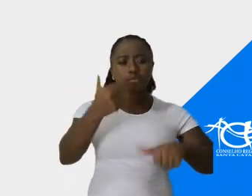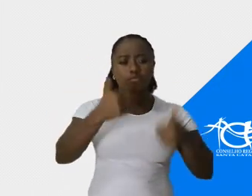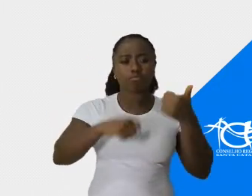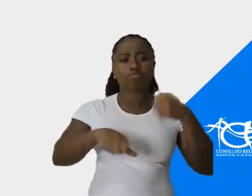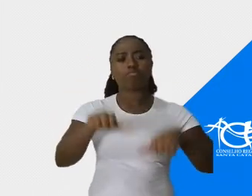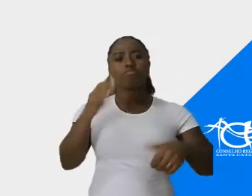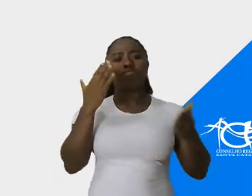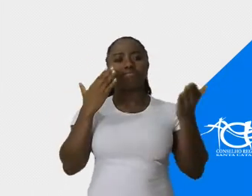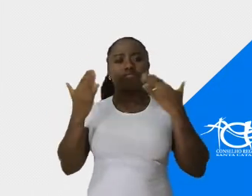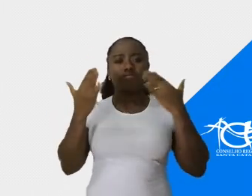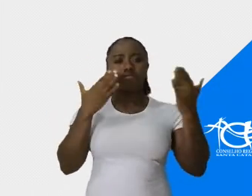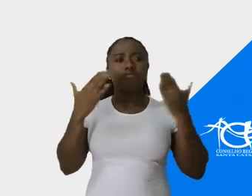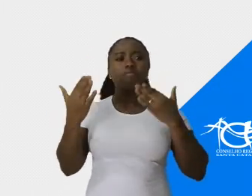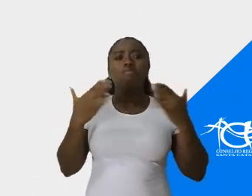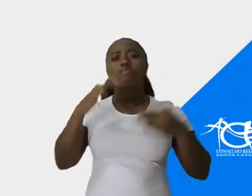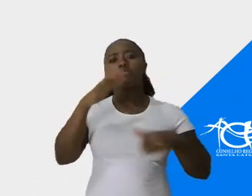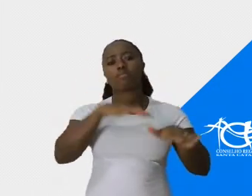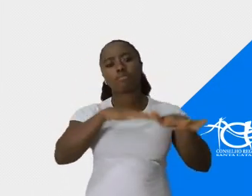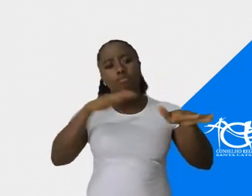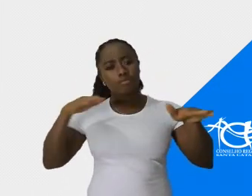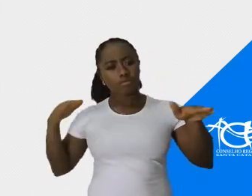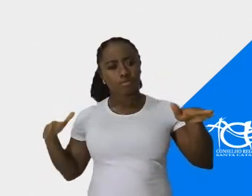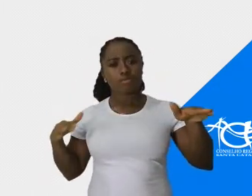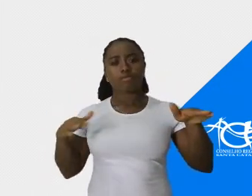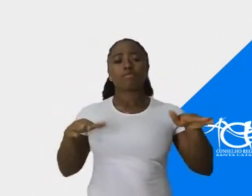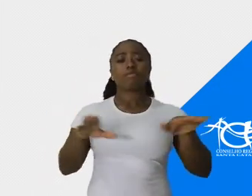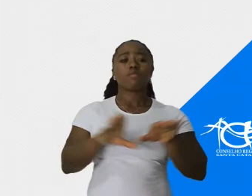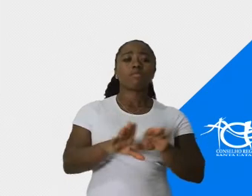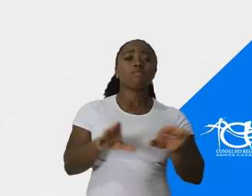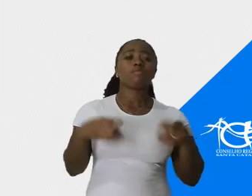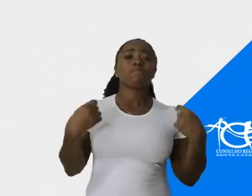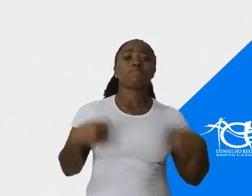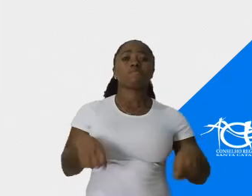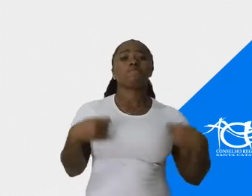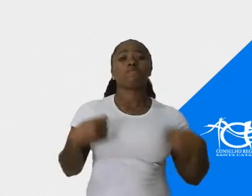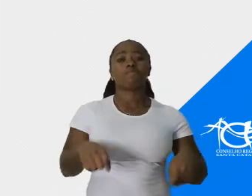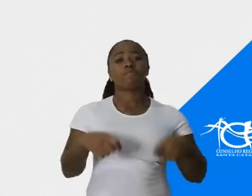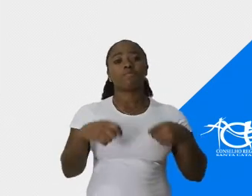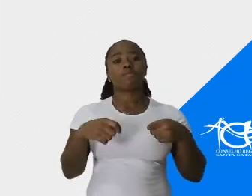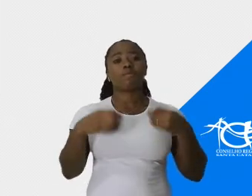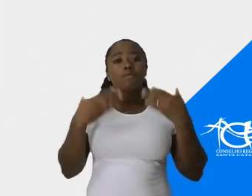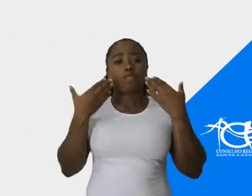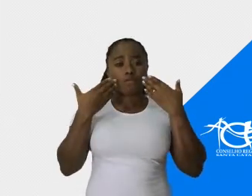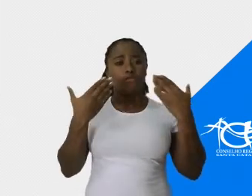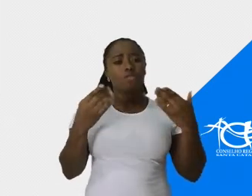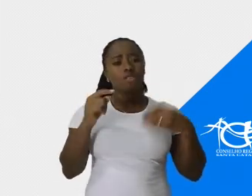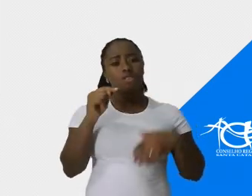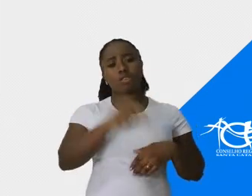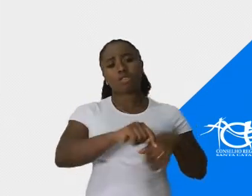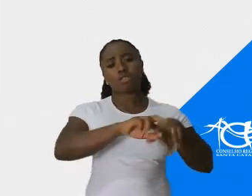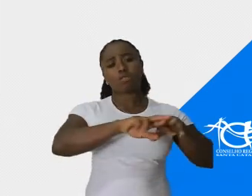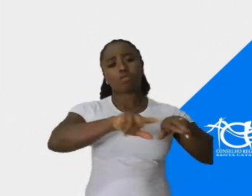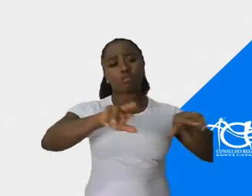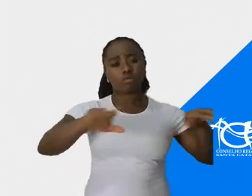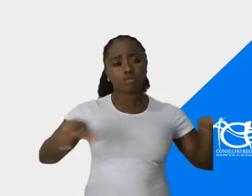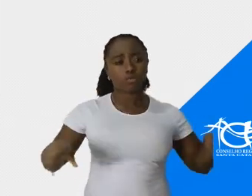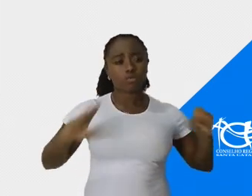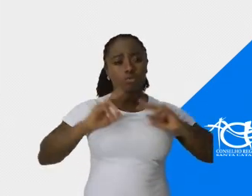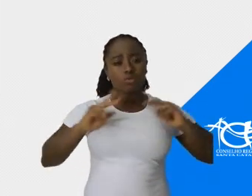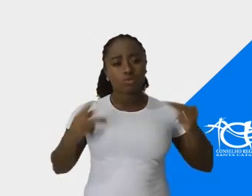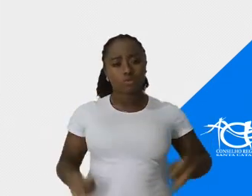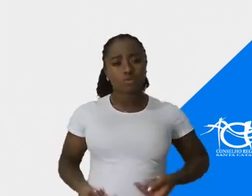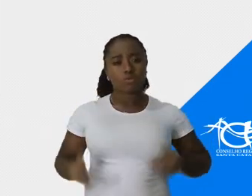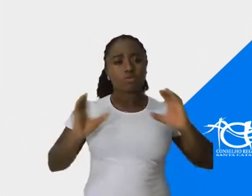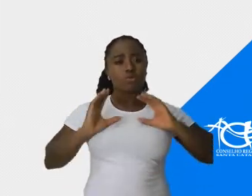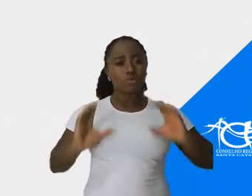e, portanto, considerando que o trânsito é esse ambiente farto de fator humano, ou seja, de comportamento humano e, portanto, de